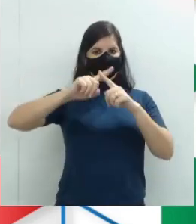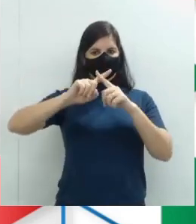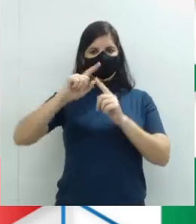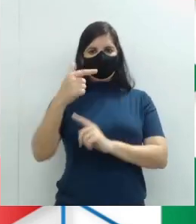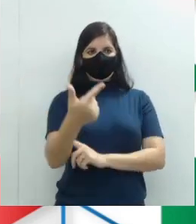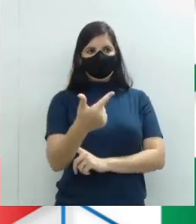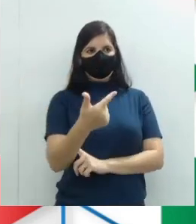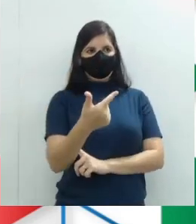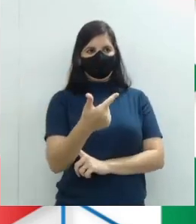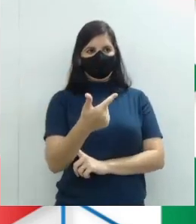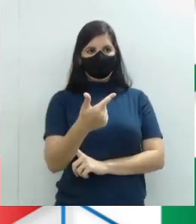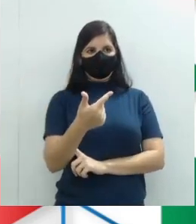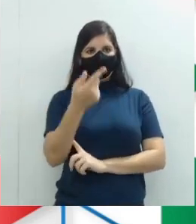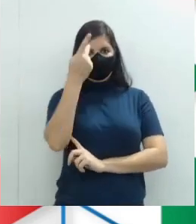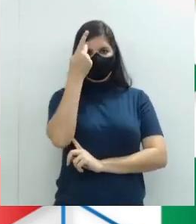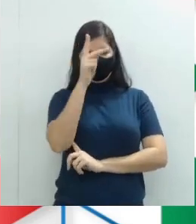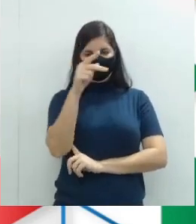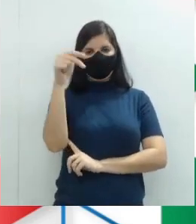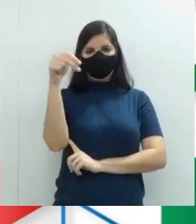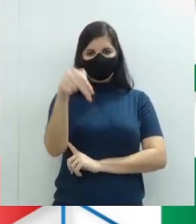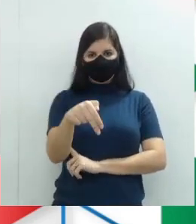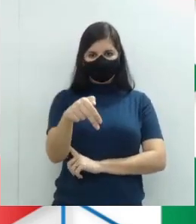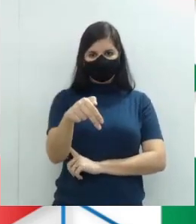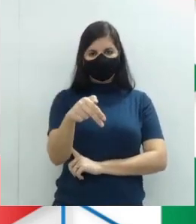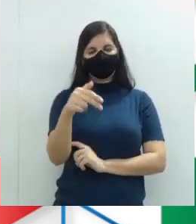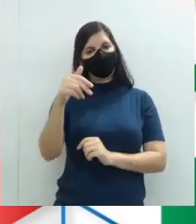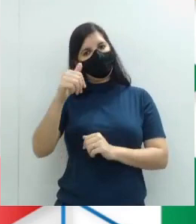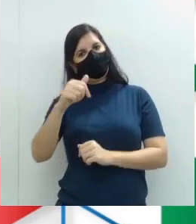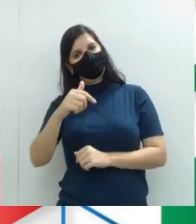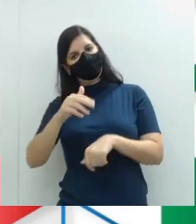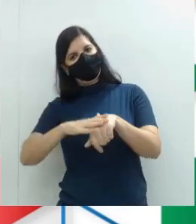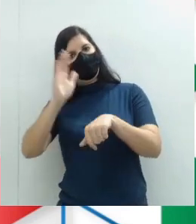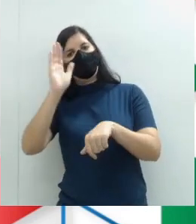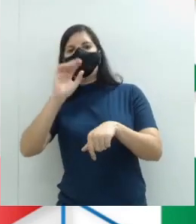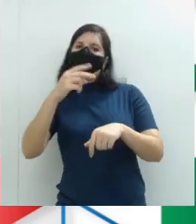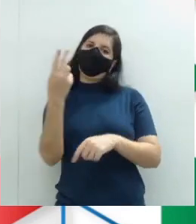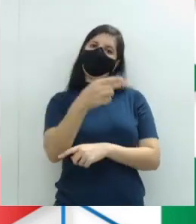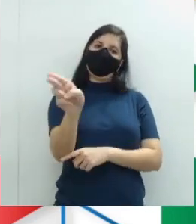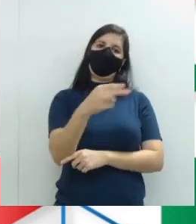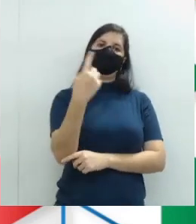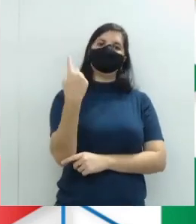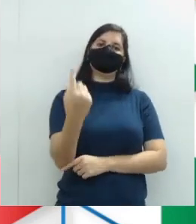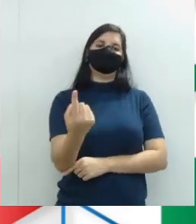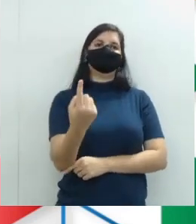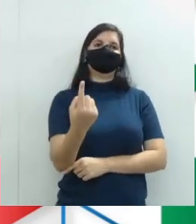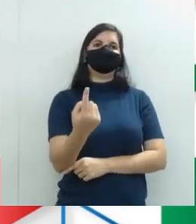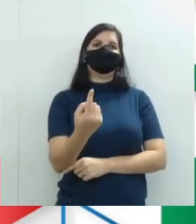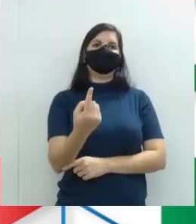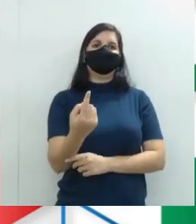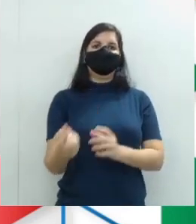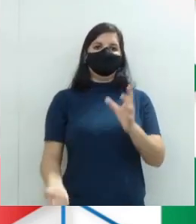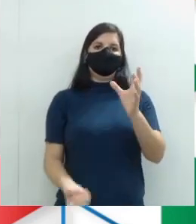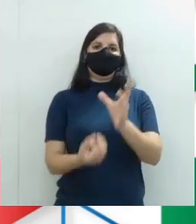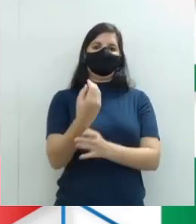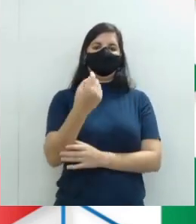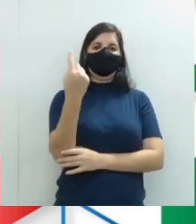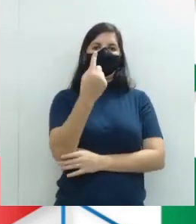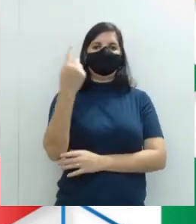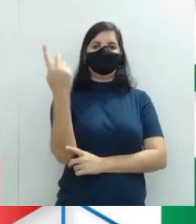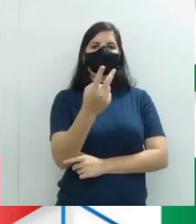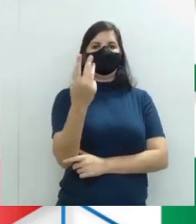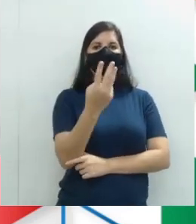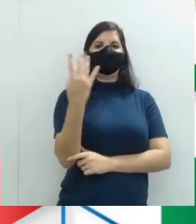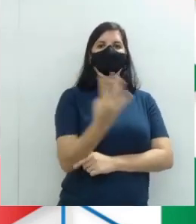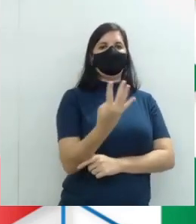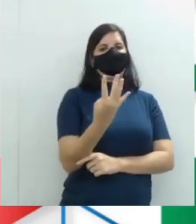vezes 2, para n maior ou igual a 1, construa os 4 primeiros termos da sequência.